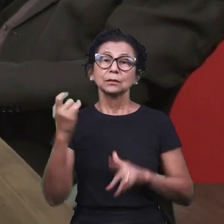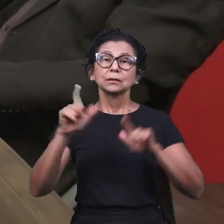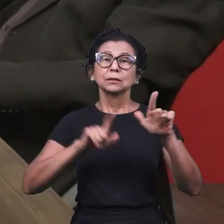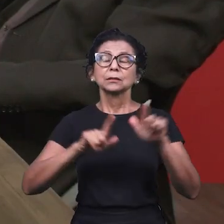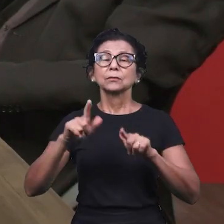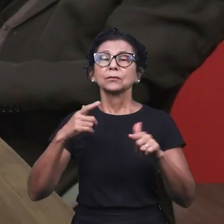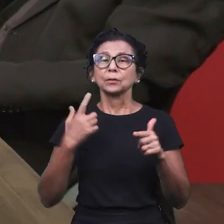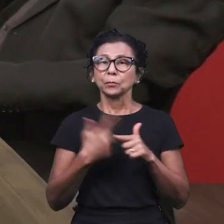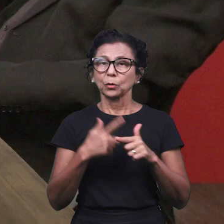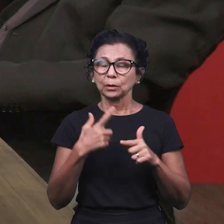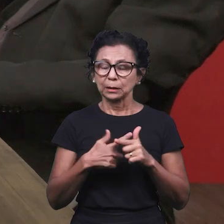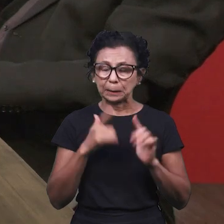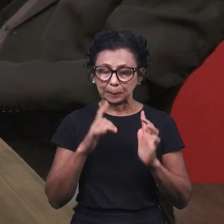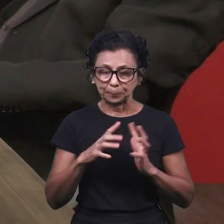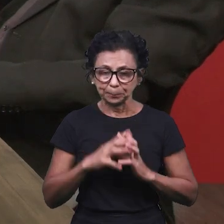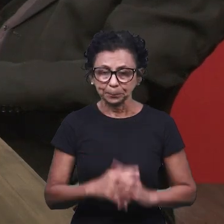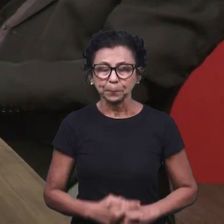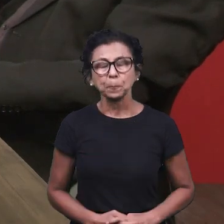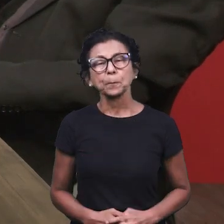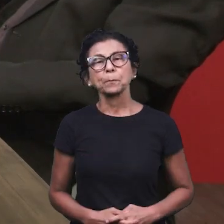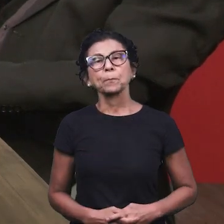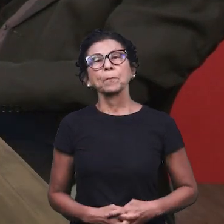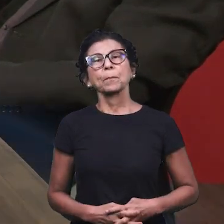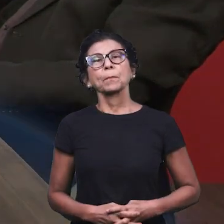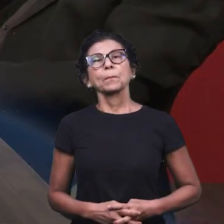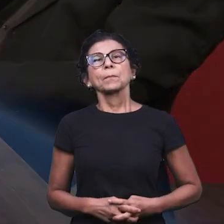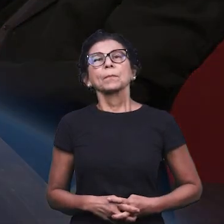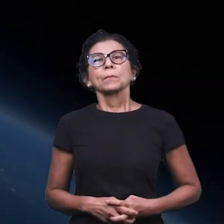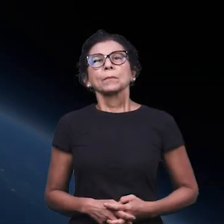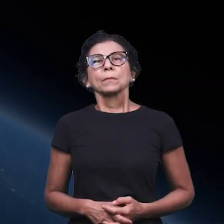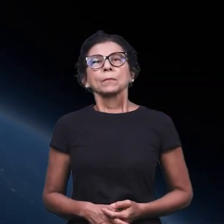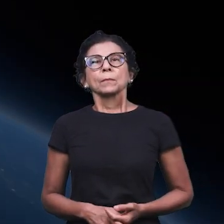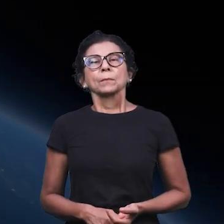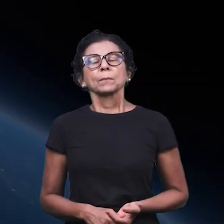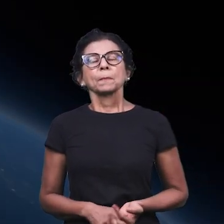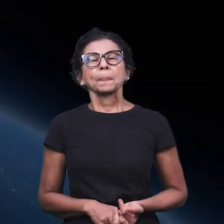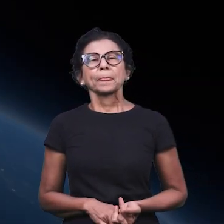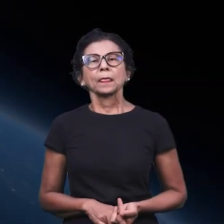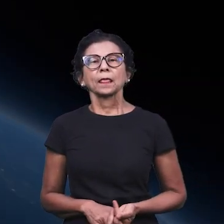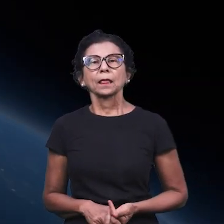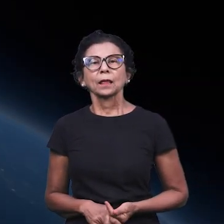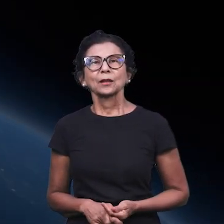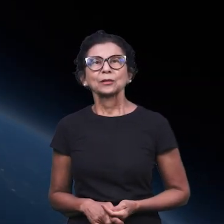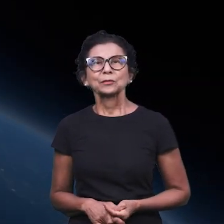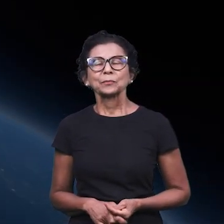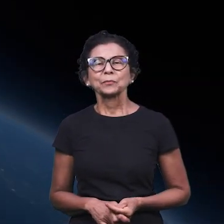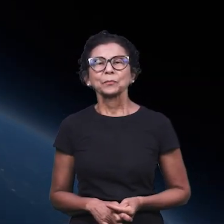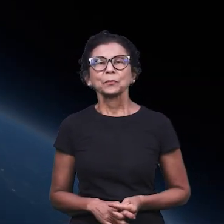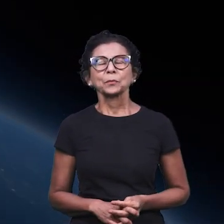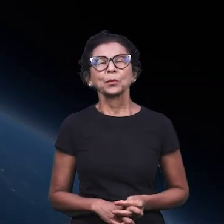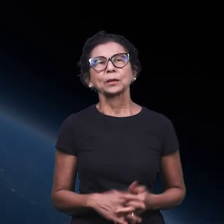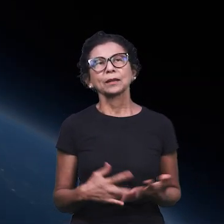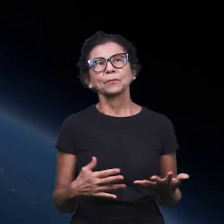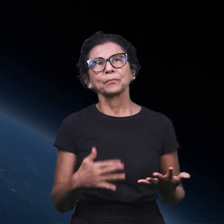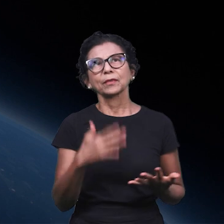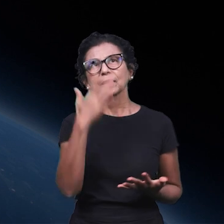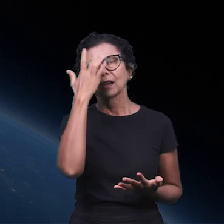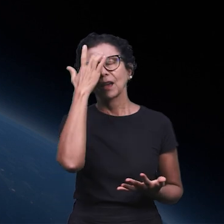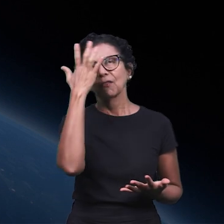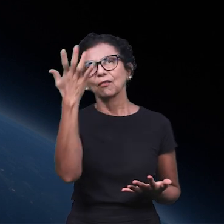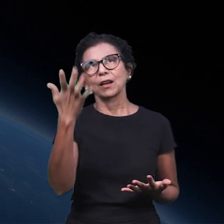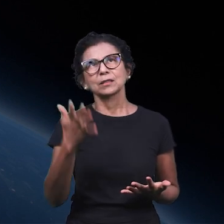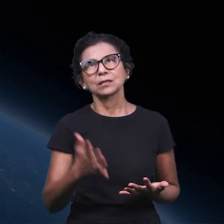o primeiro de todos é a unificação da doutrina, que é uma coisa extraordinária. Eu arrisco